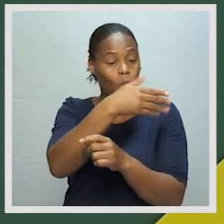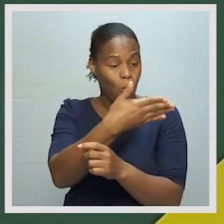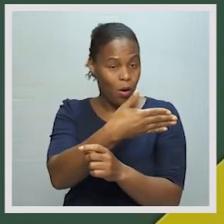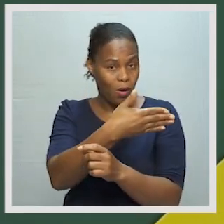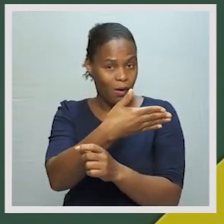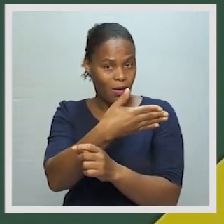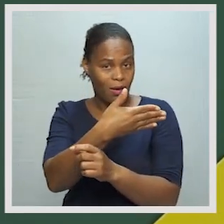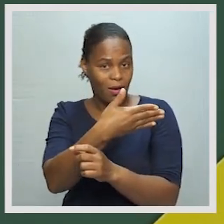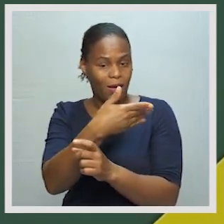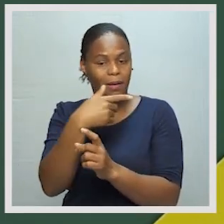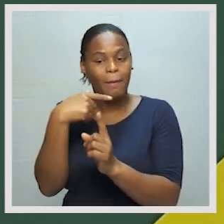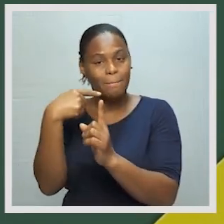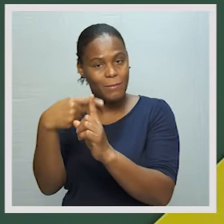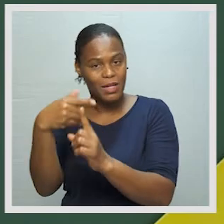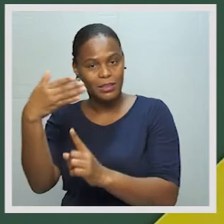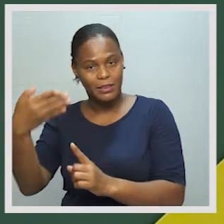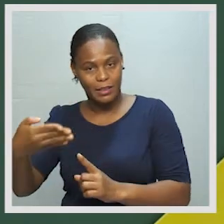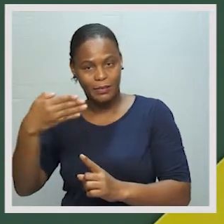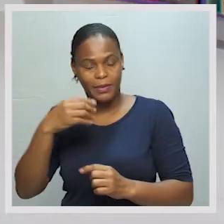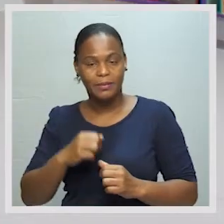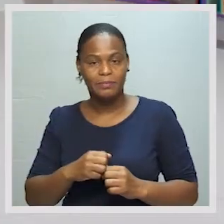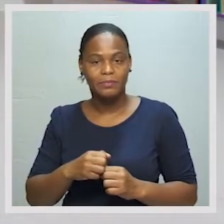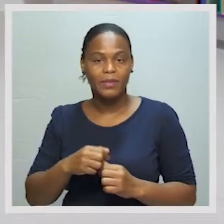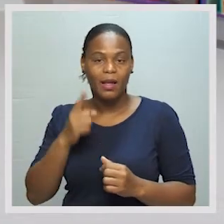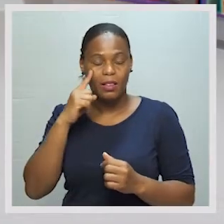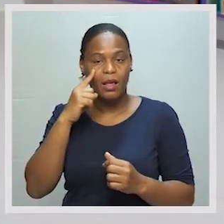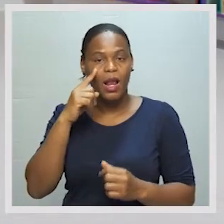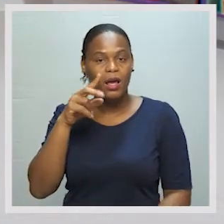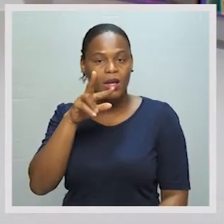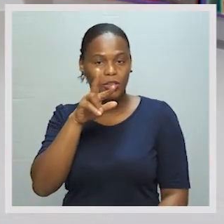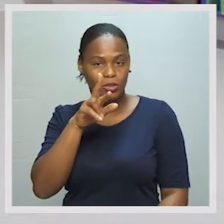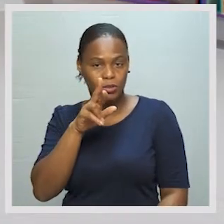1 com o coeficiente 7 e manter